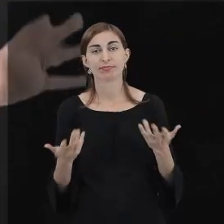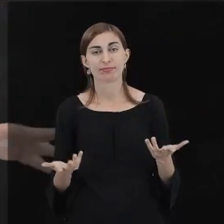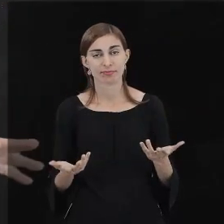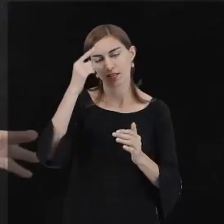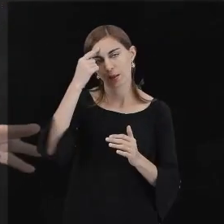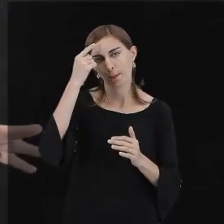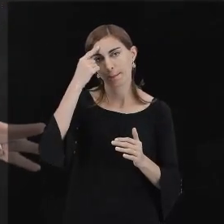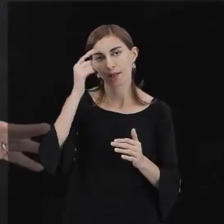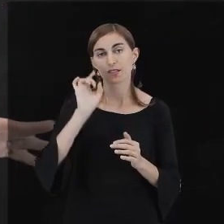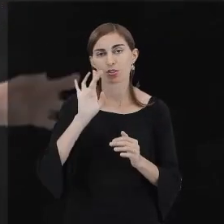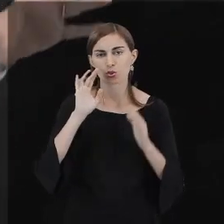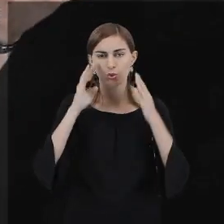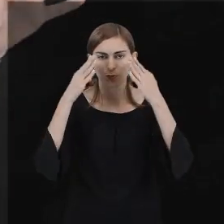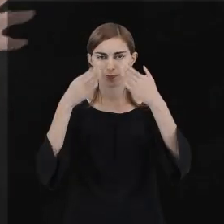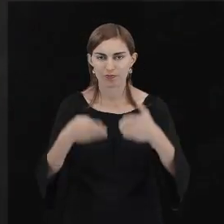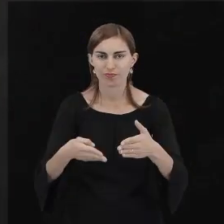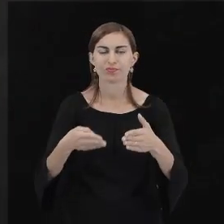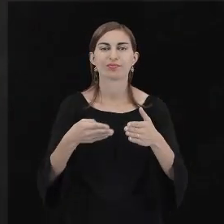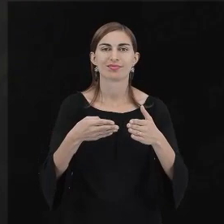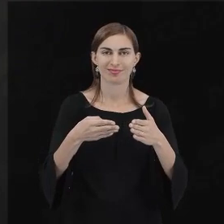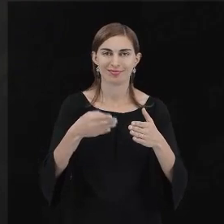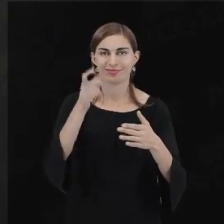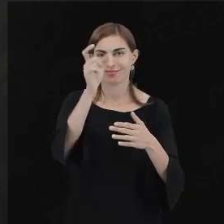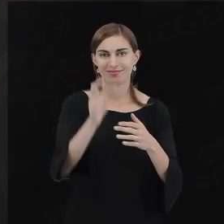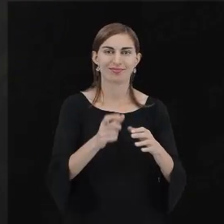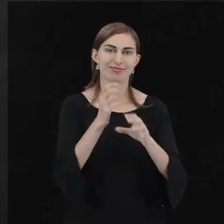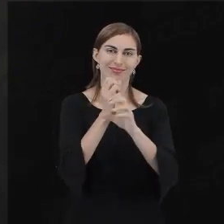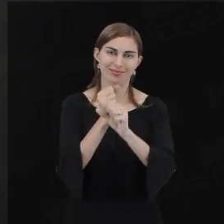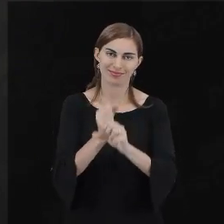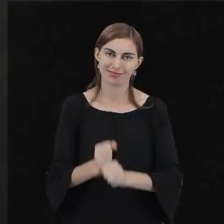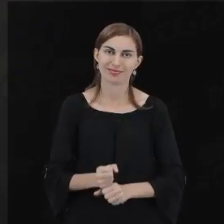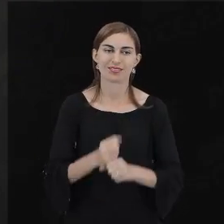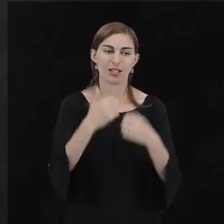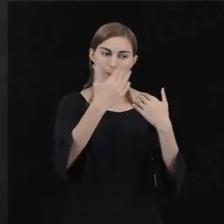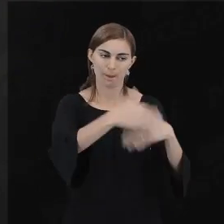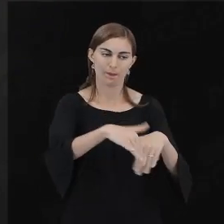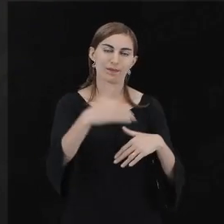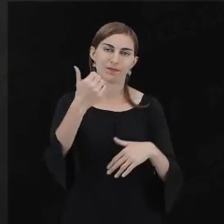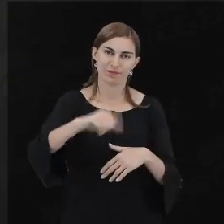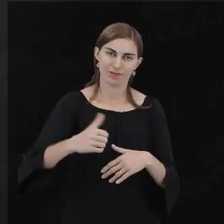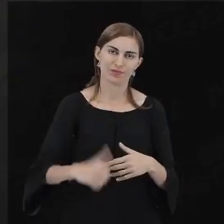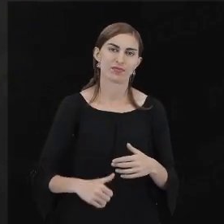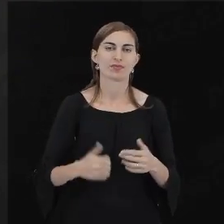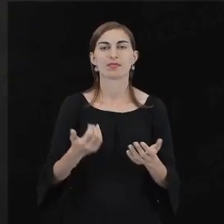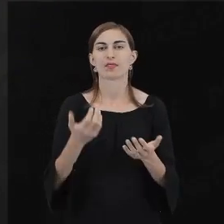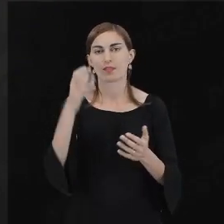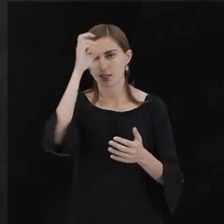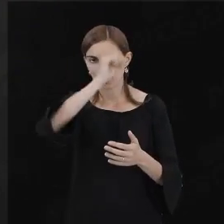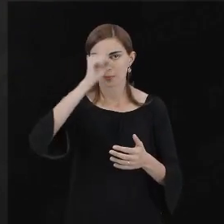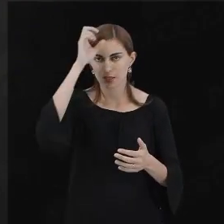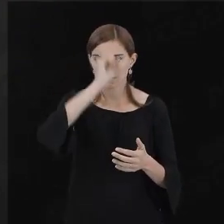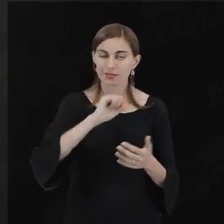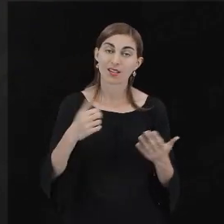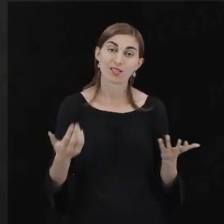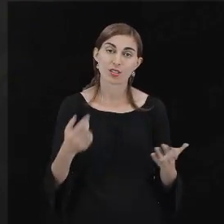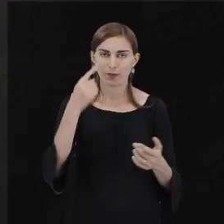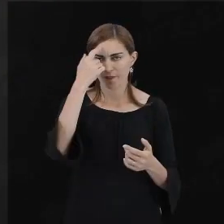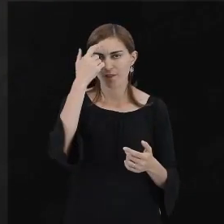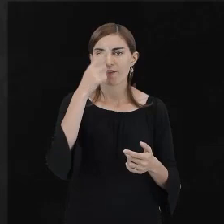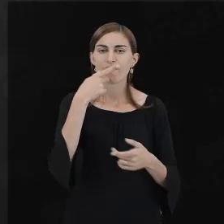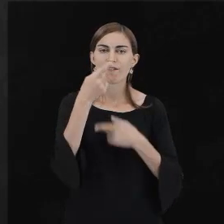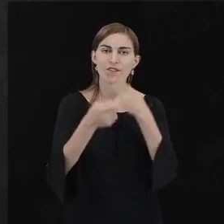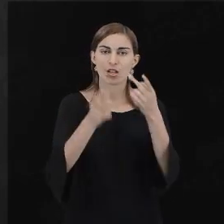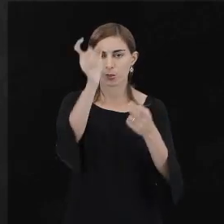cognitivo das aprendizagens. A gente está falando de um sujeito em sua integralidade, né? E aí a gente pensar nessa